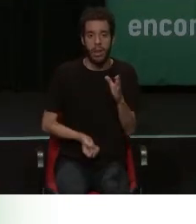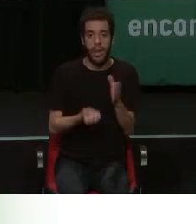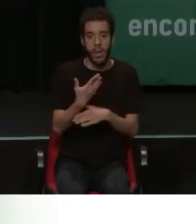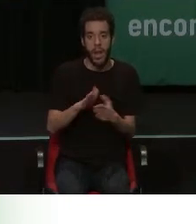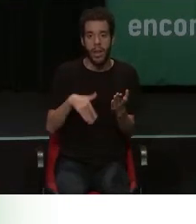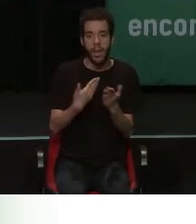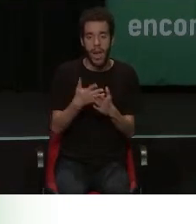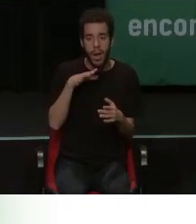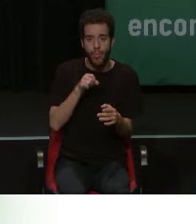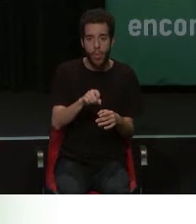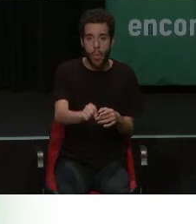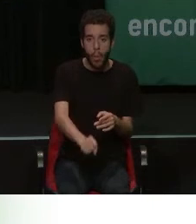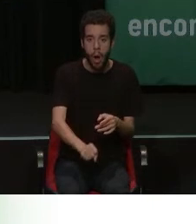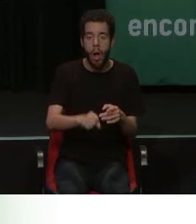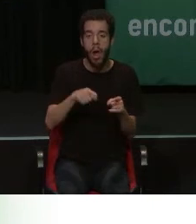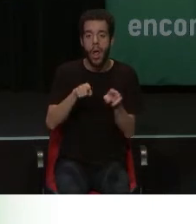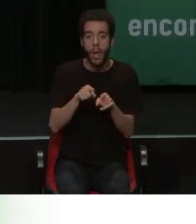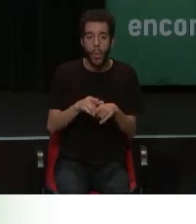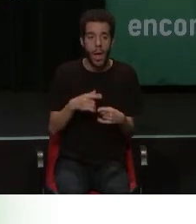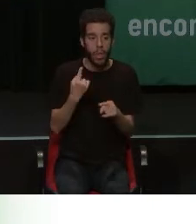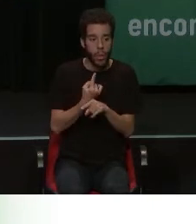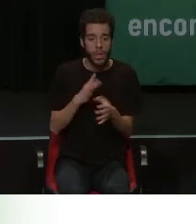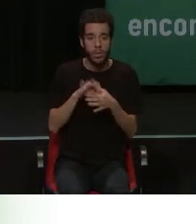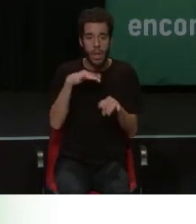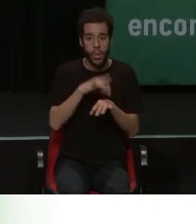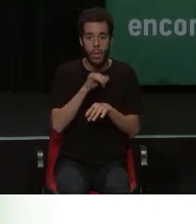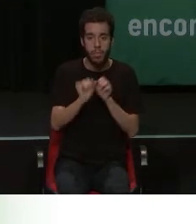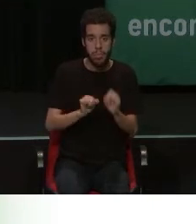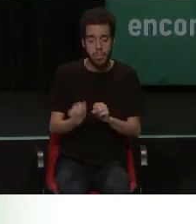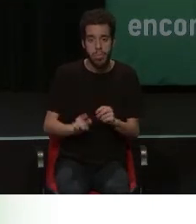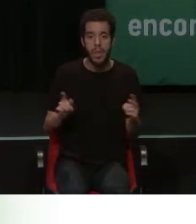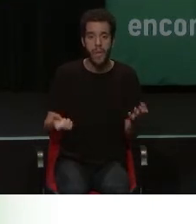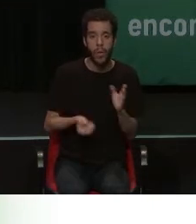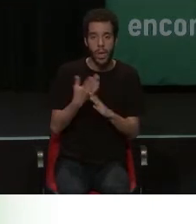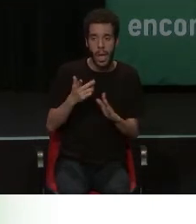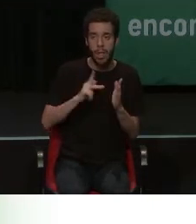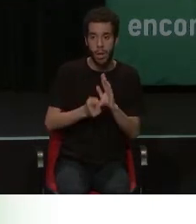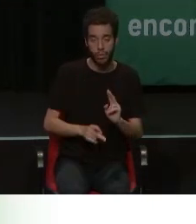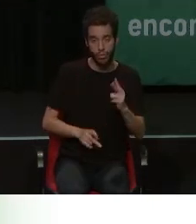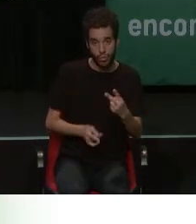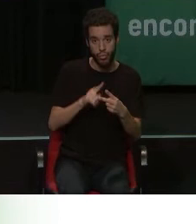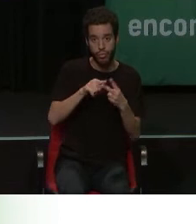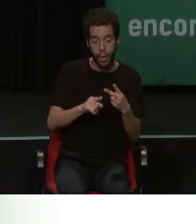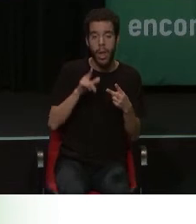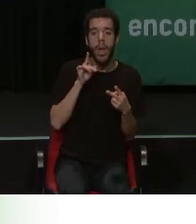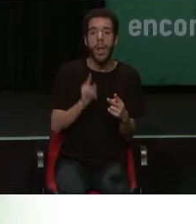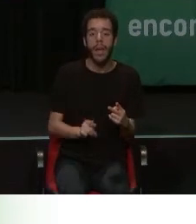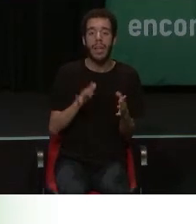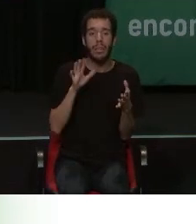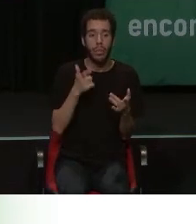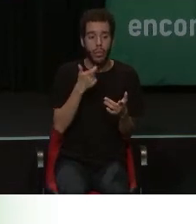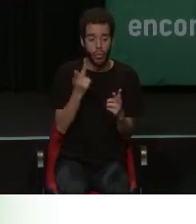uma detecção dos biomarcadores desta doença. Portanto, foram desenvolvidos 2 protótipos, baseados ambos em